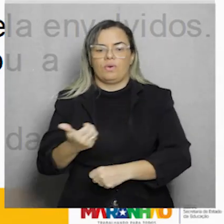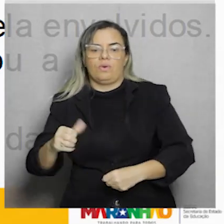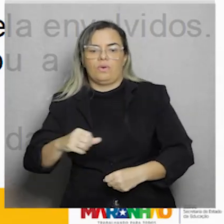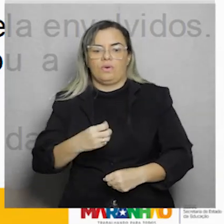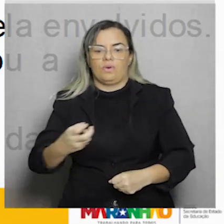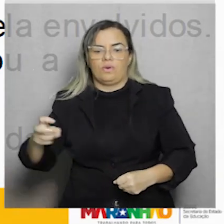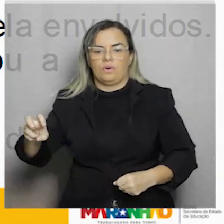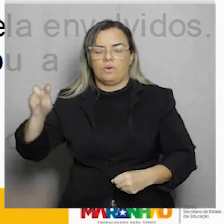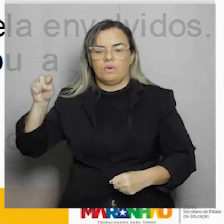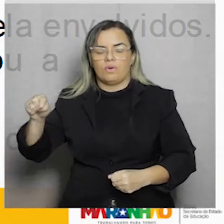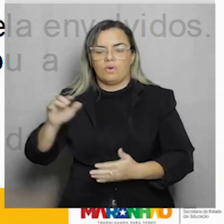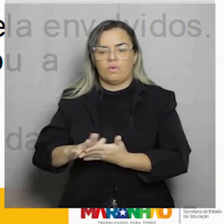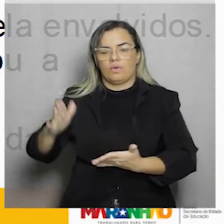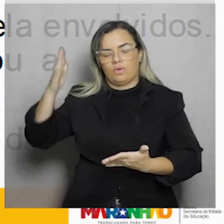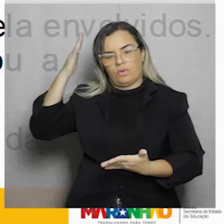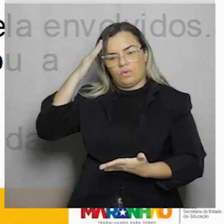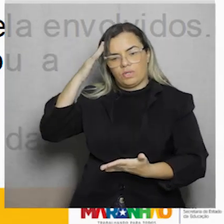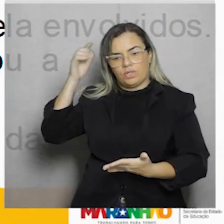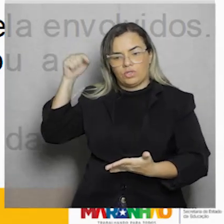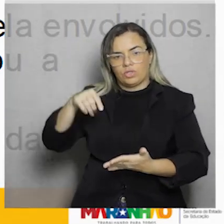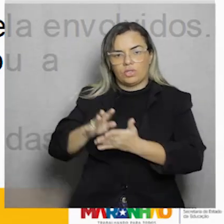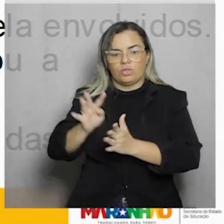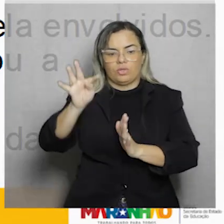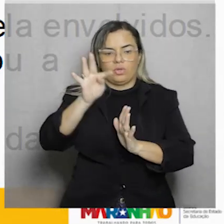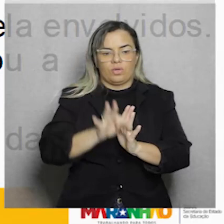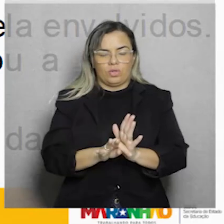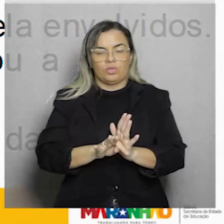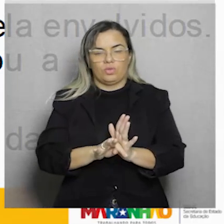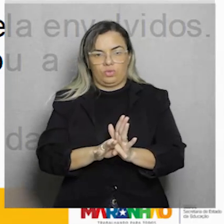foi interpretada no texto, né,